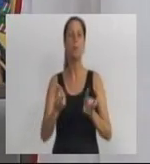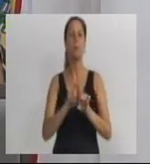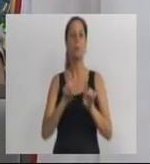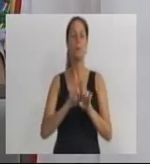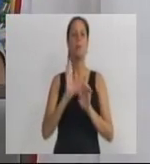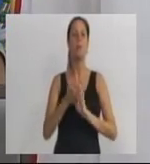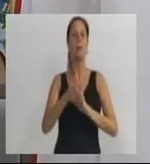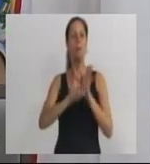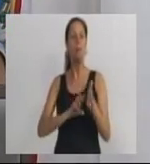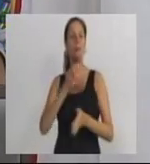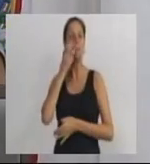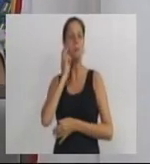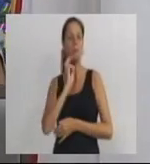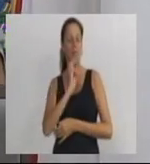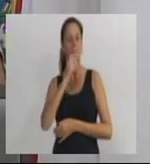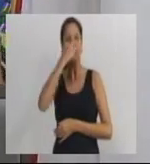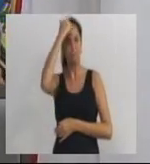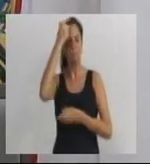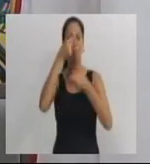Adriano,